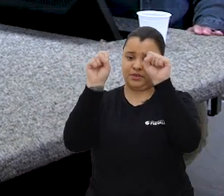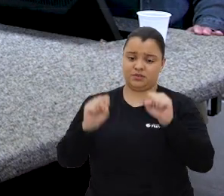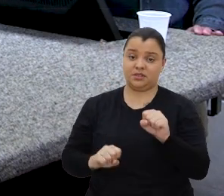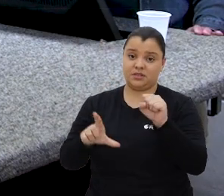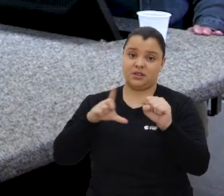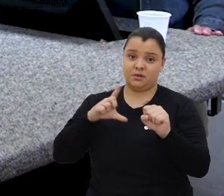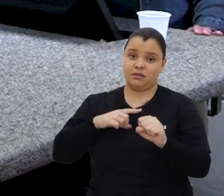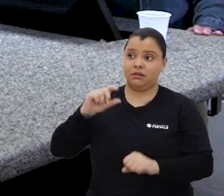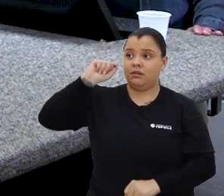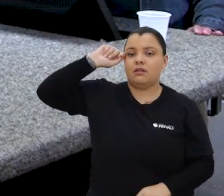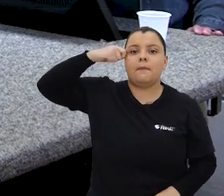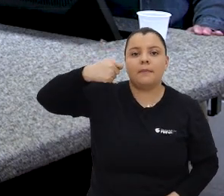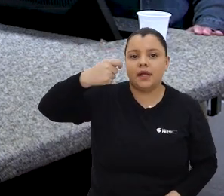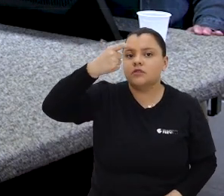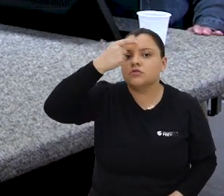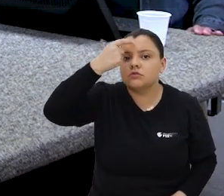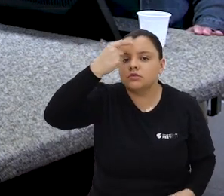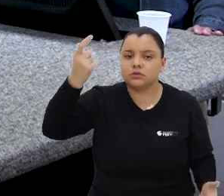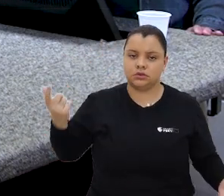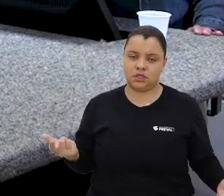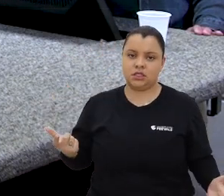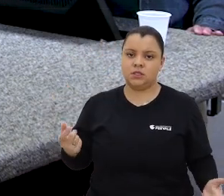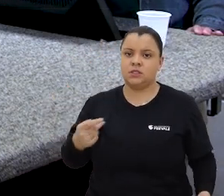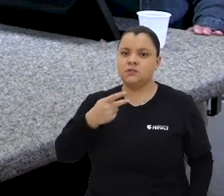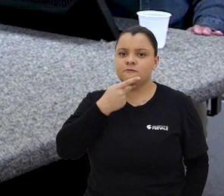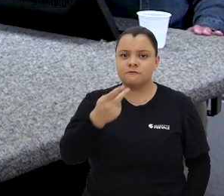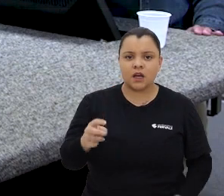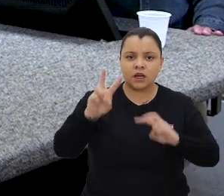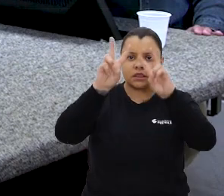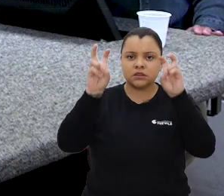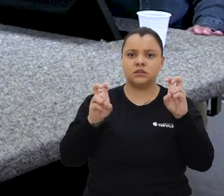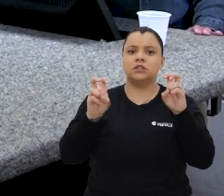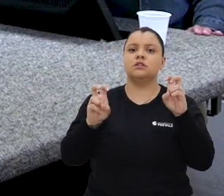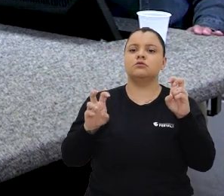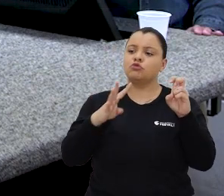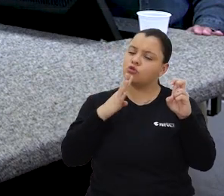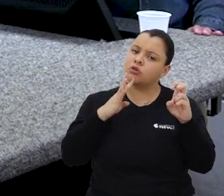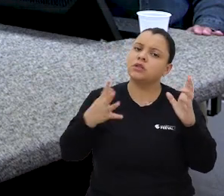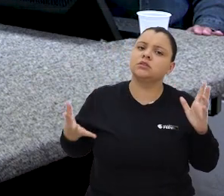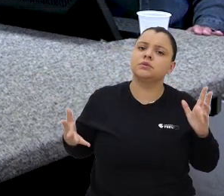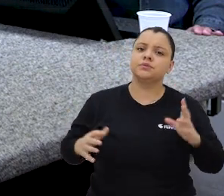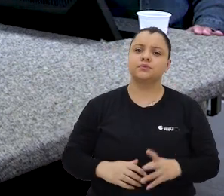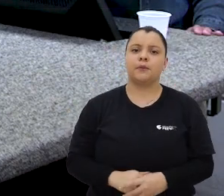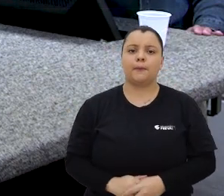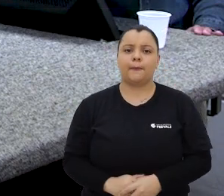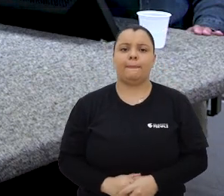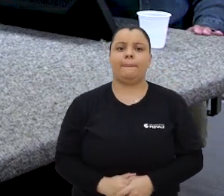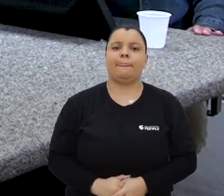tenham pretos conscientes e que abordem essa temática com conhecimento.